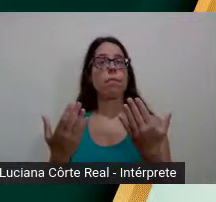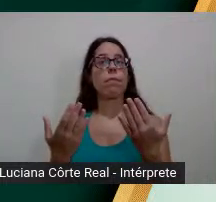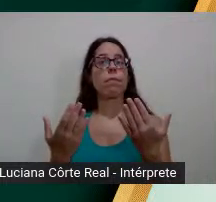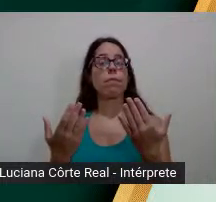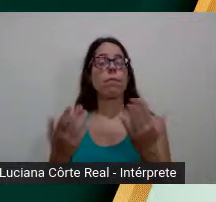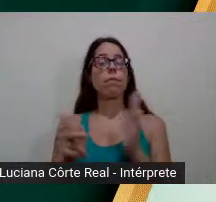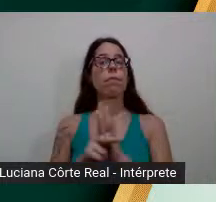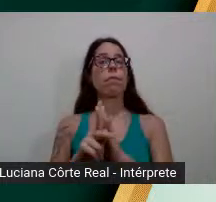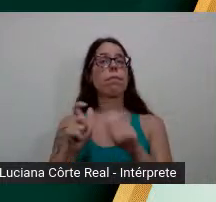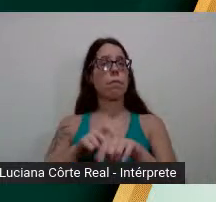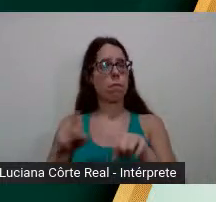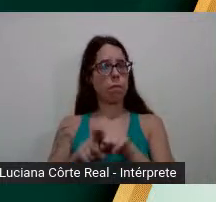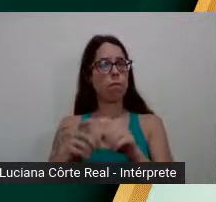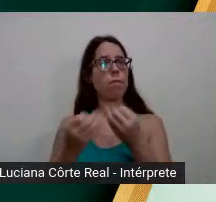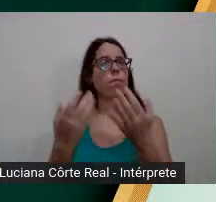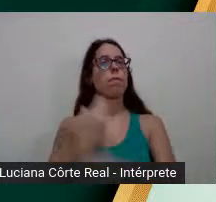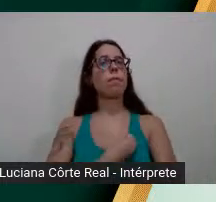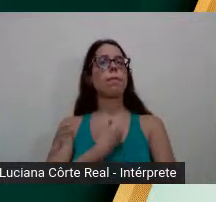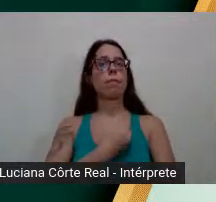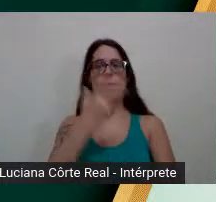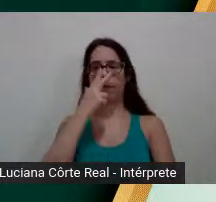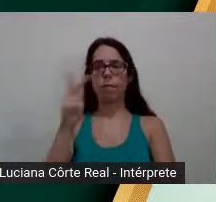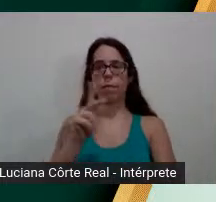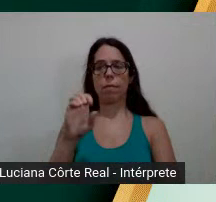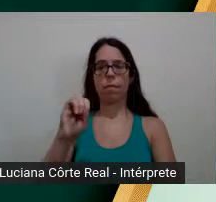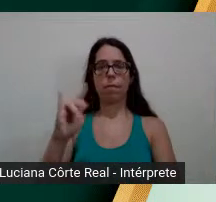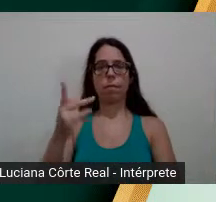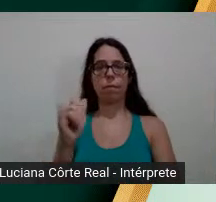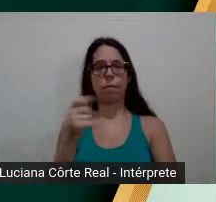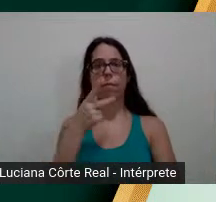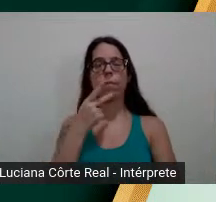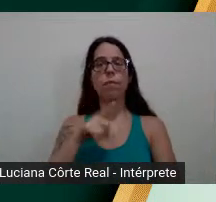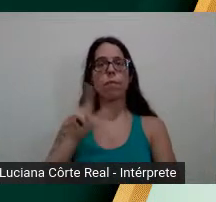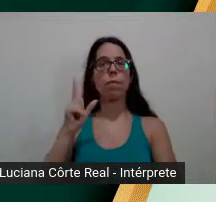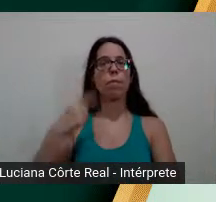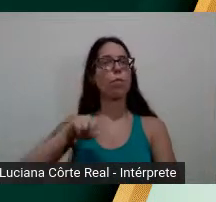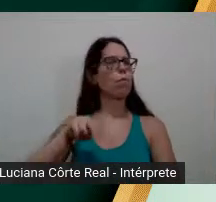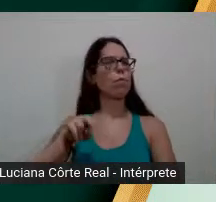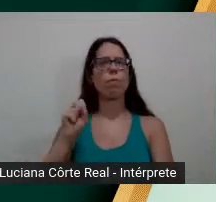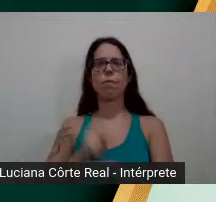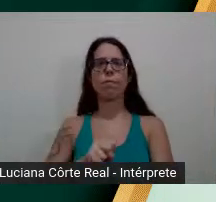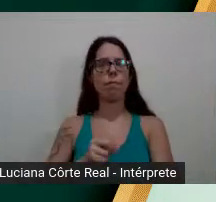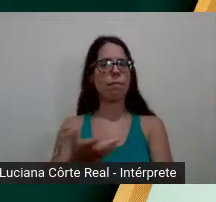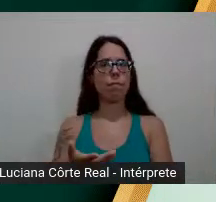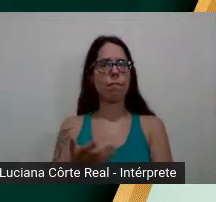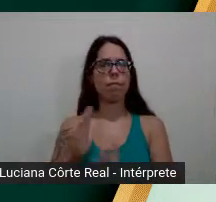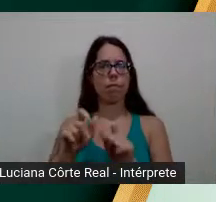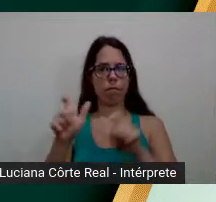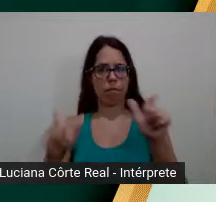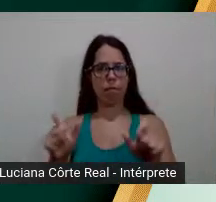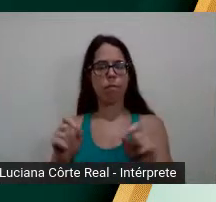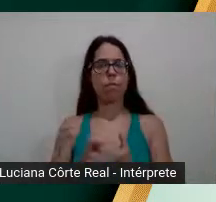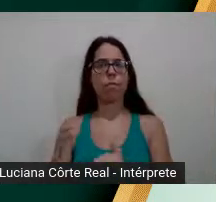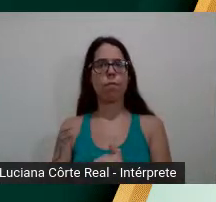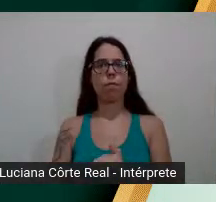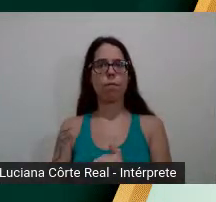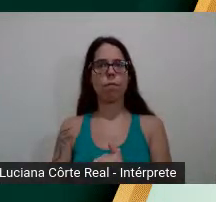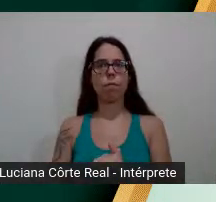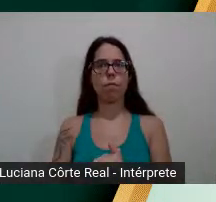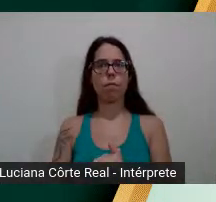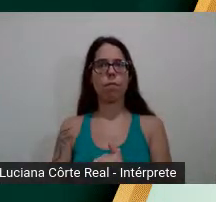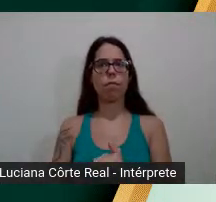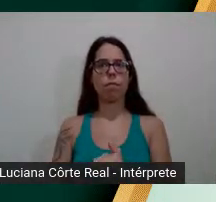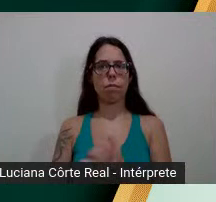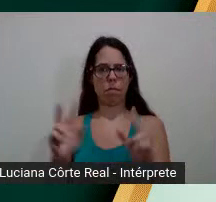vida. Como disse a professora Sheila, nós nunca paramos, a todos que nos assistem. Trabalhamos